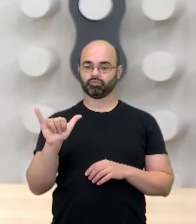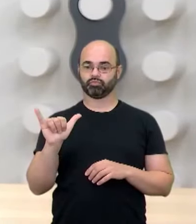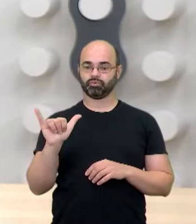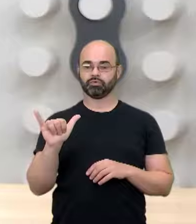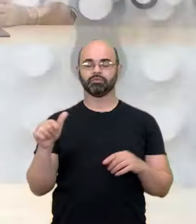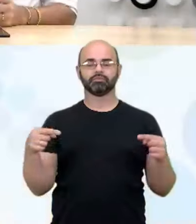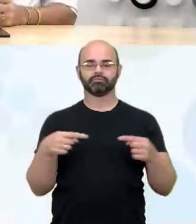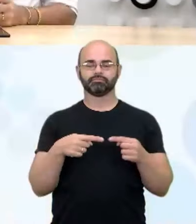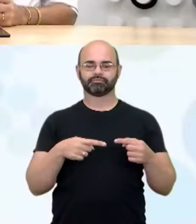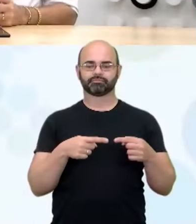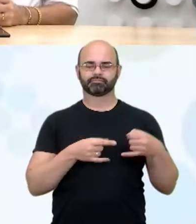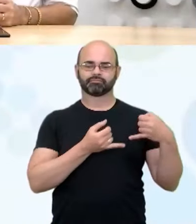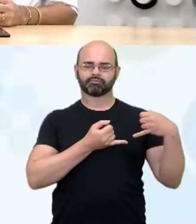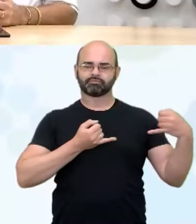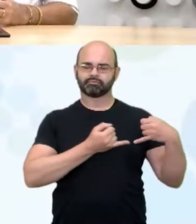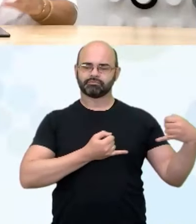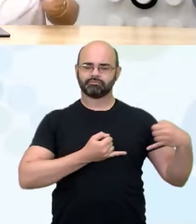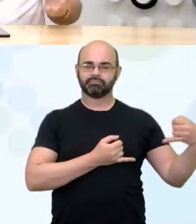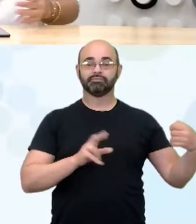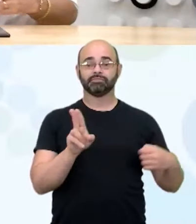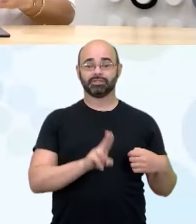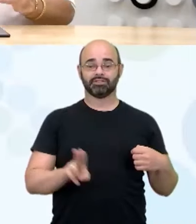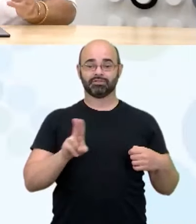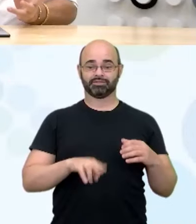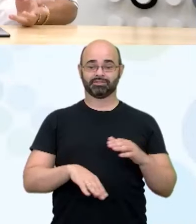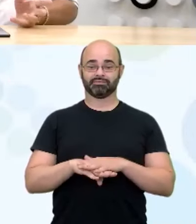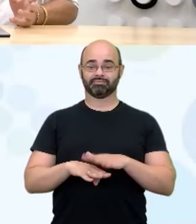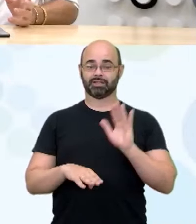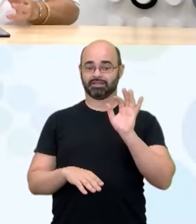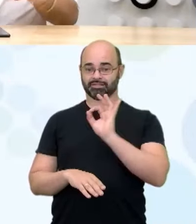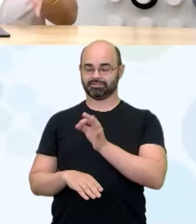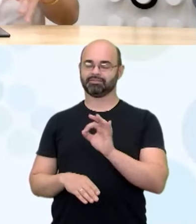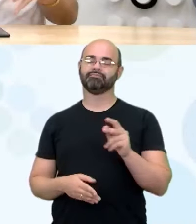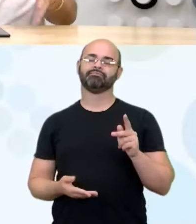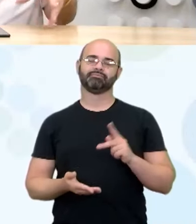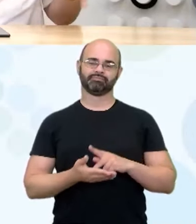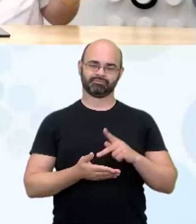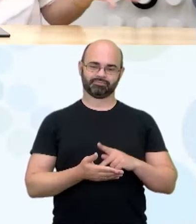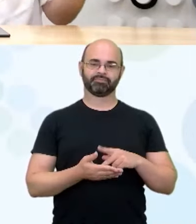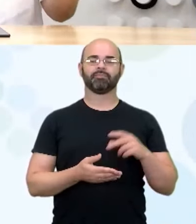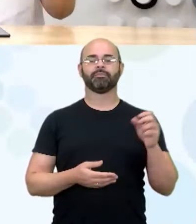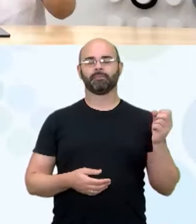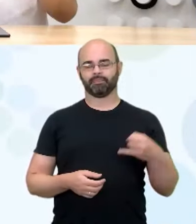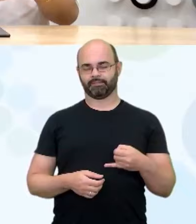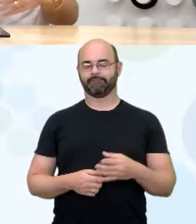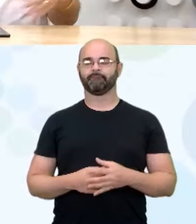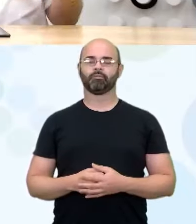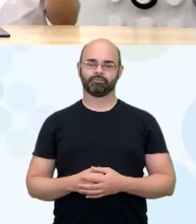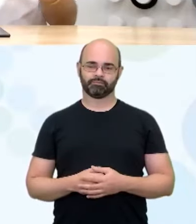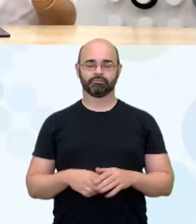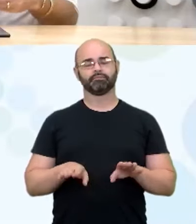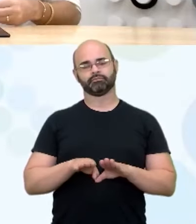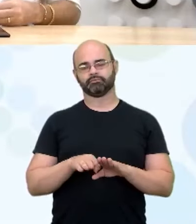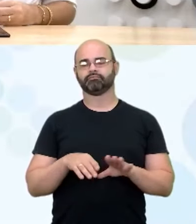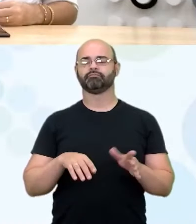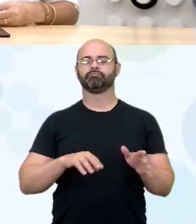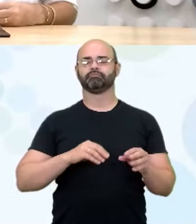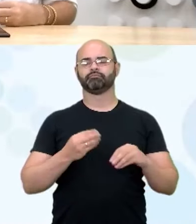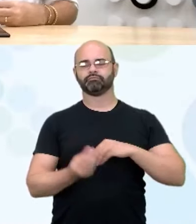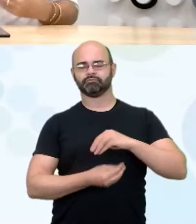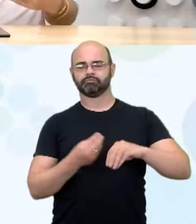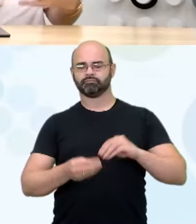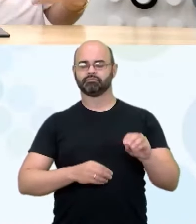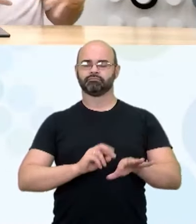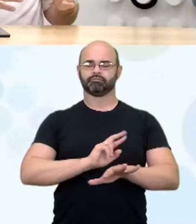de corda, né? Sim, sim. E eu realmente, assim, pode ser que ocorram, né, dentro das vertentes, das misturas aí dos gêneros,